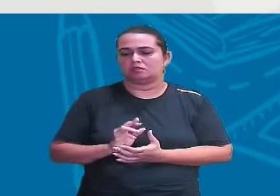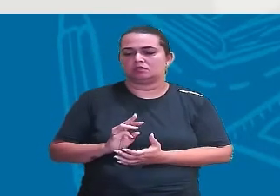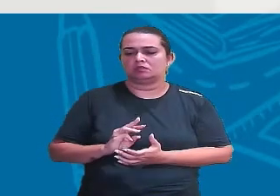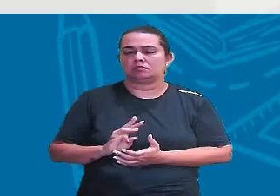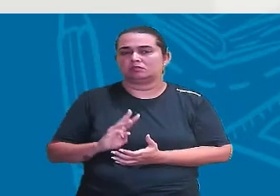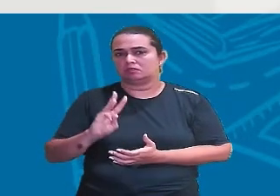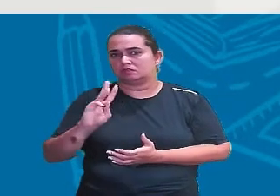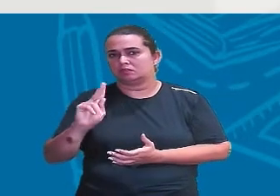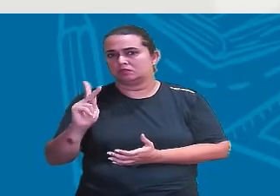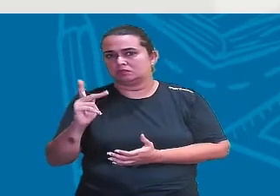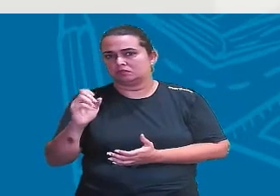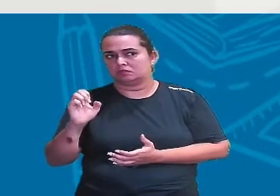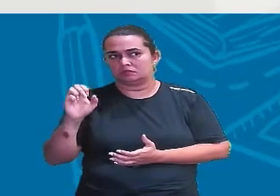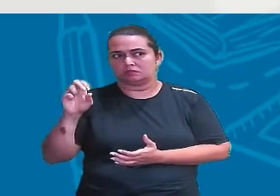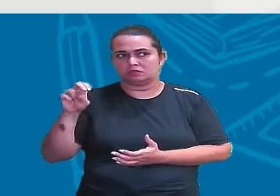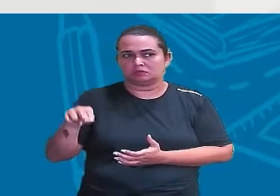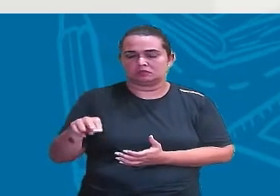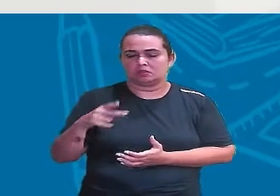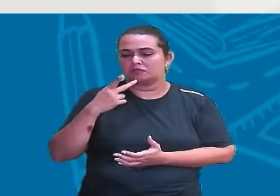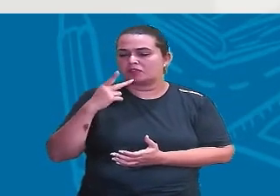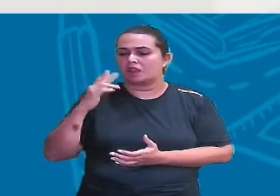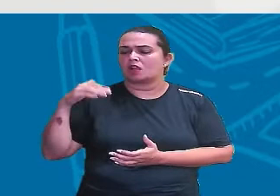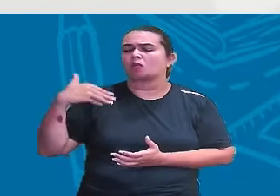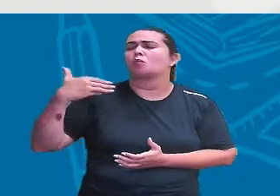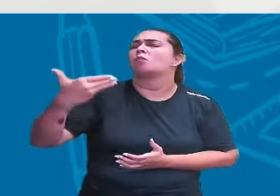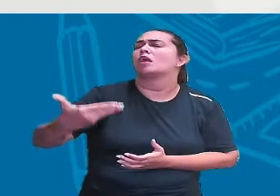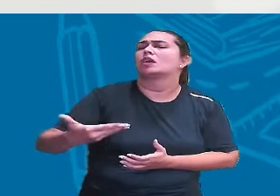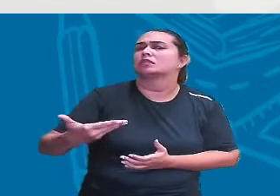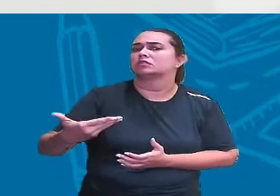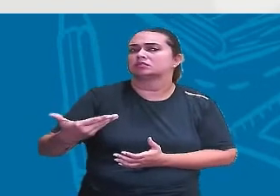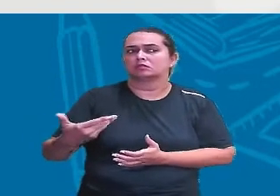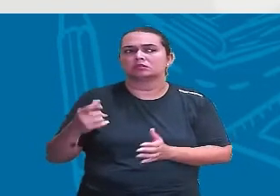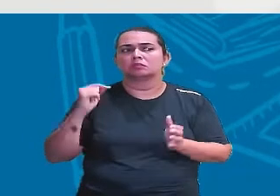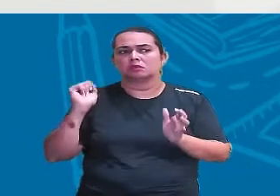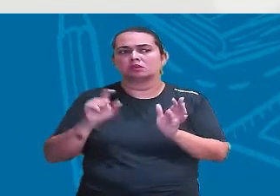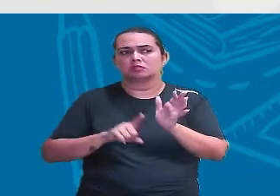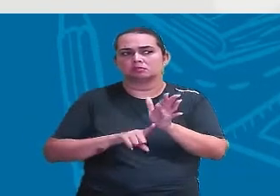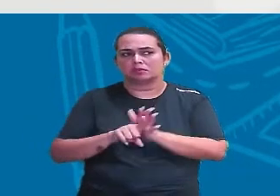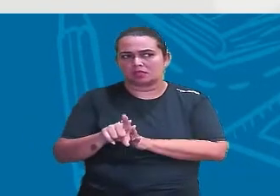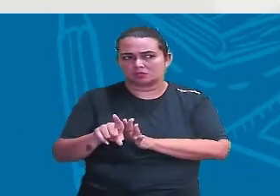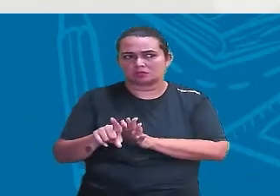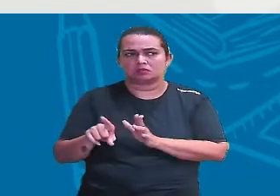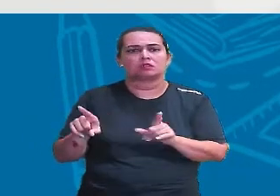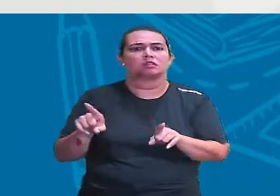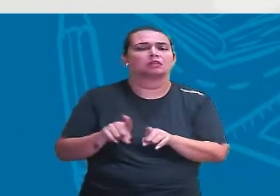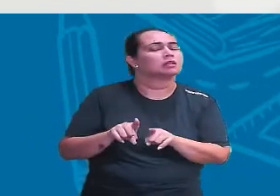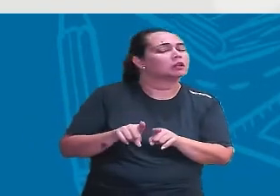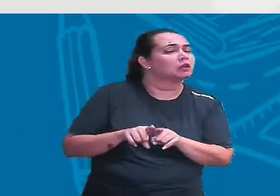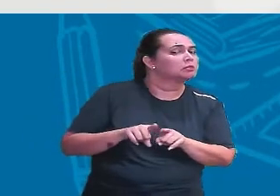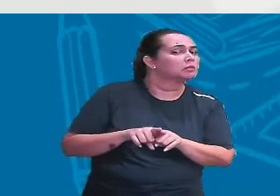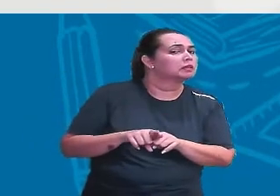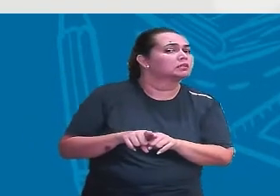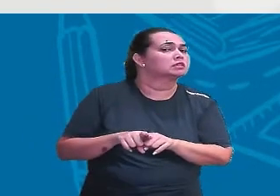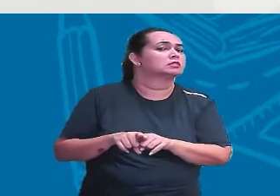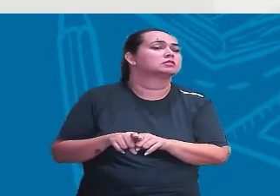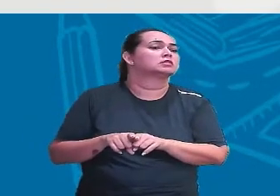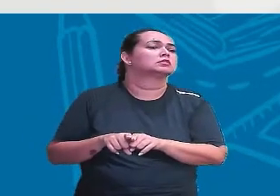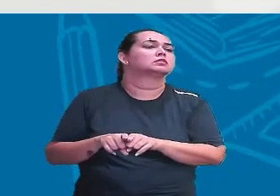aí para o when, que quer dizer quando. Ele pode ser interrogativo ou também ele pode